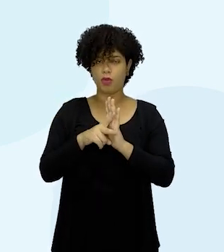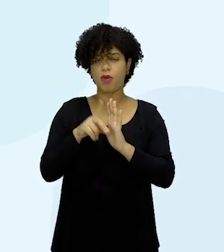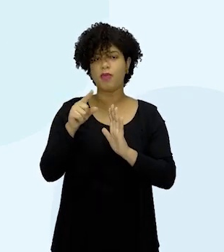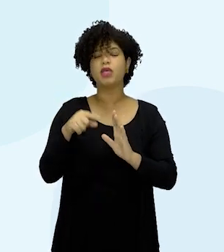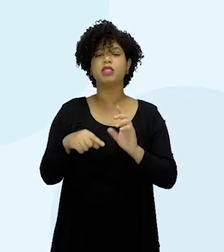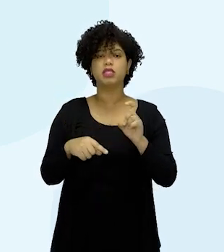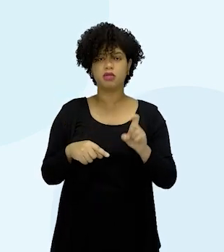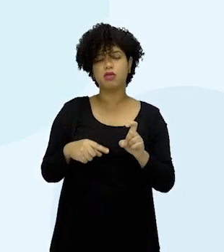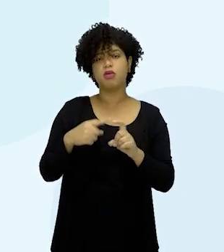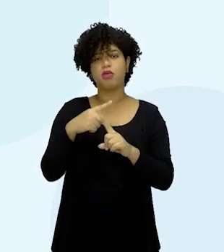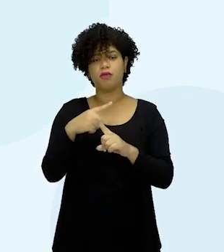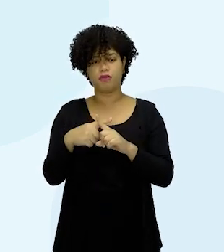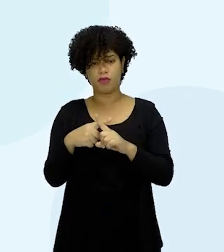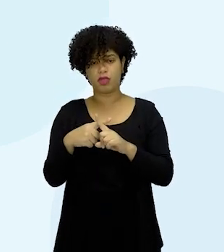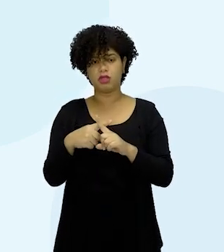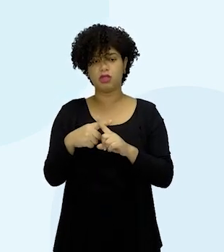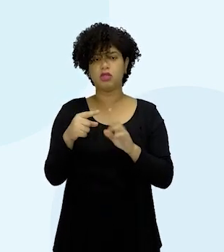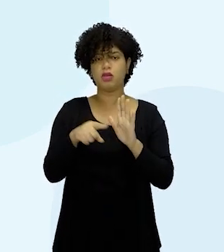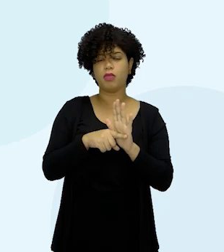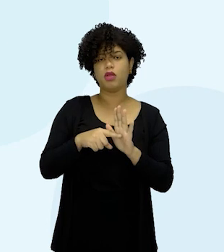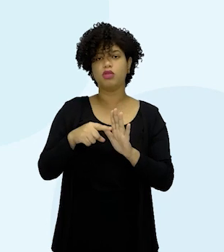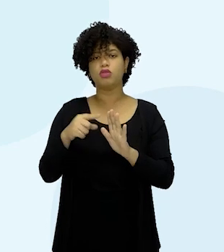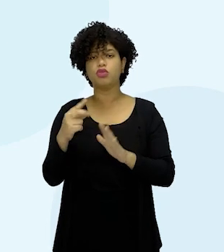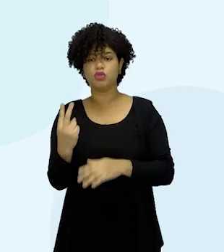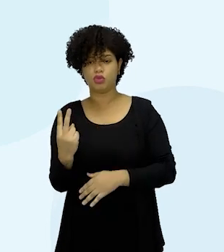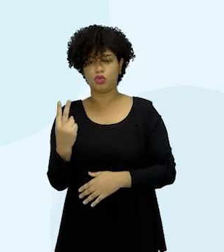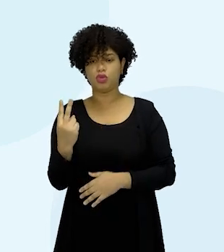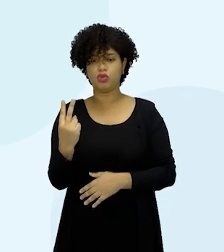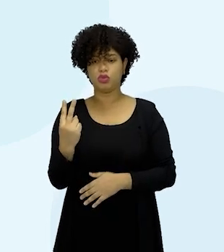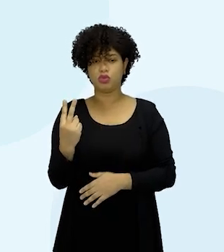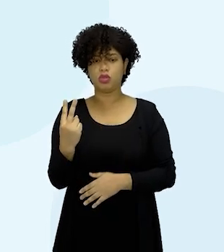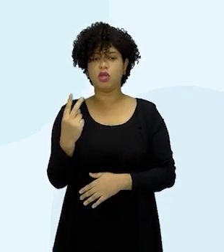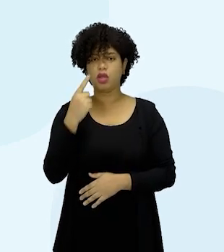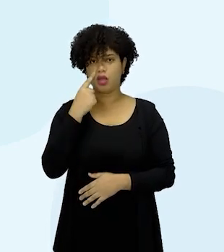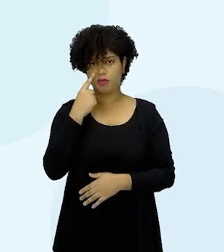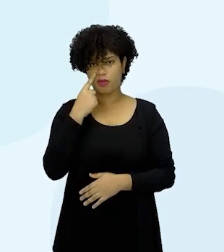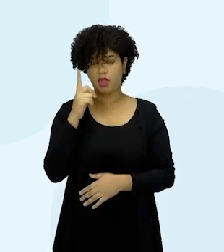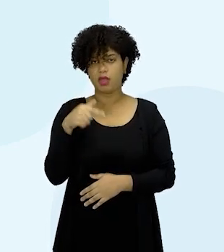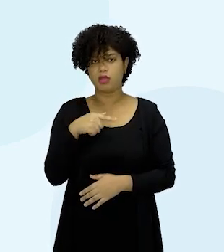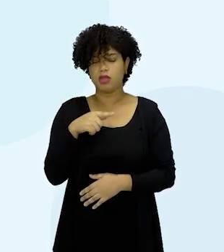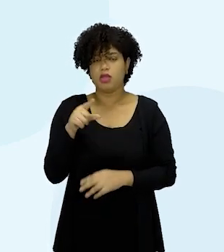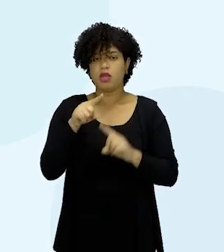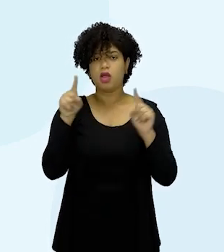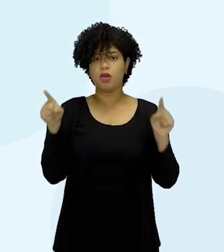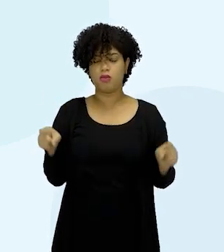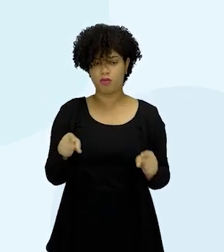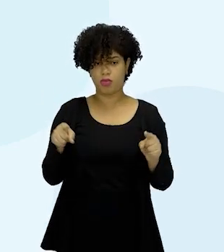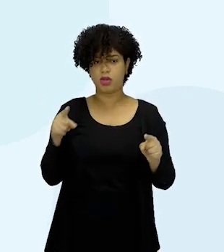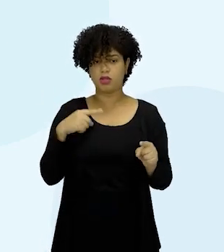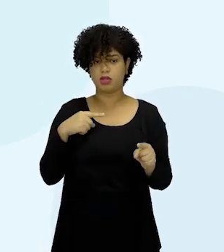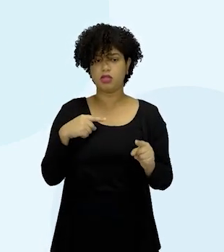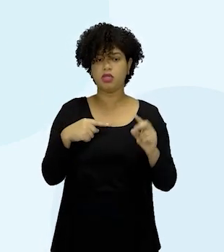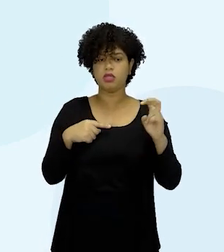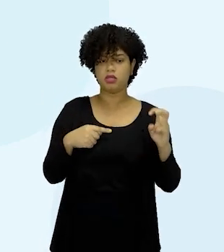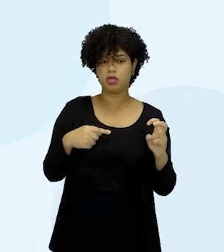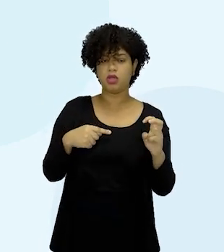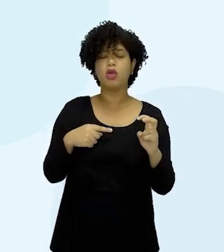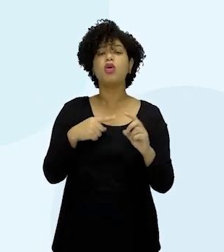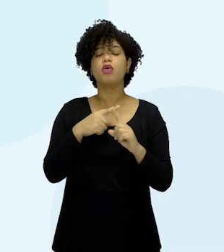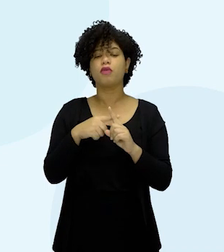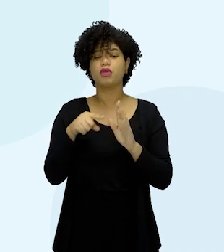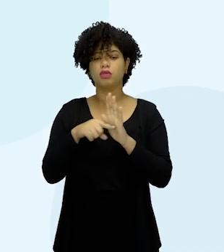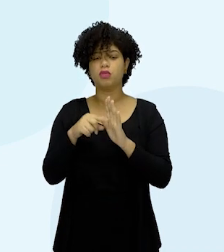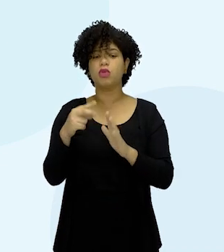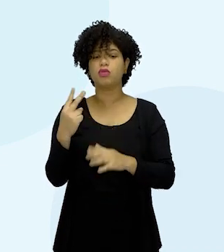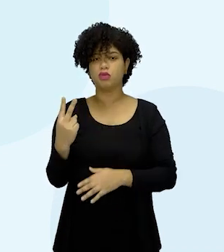5 vezes menos 2. Como menos 2 é negativo, né? Coloquei entre parênteses. Então, 5 vezes menos 2, multiplicação,